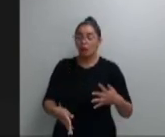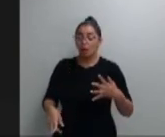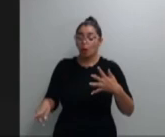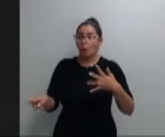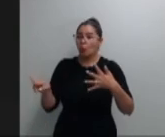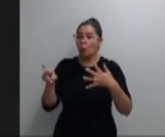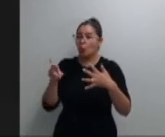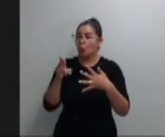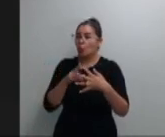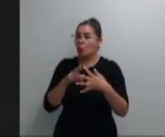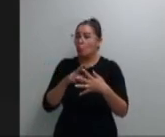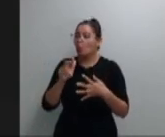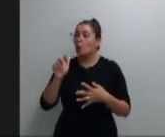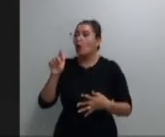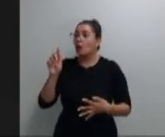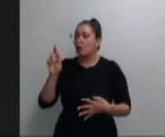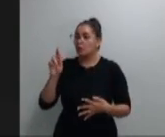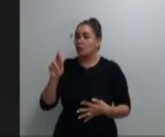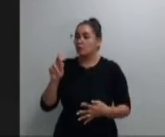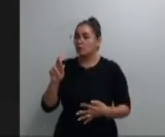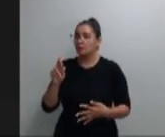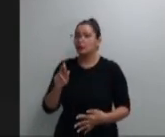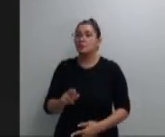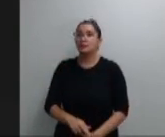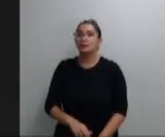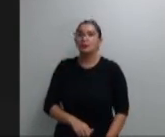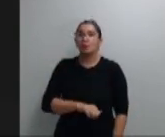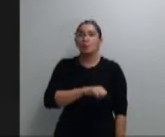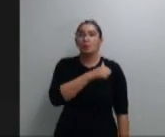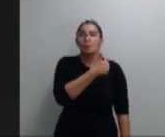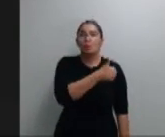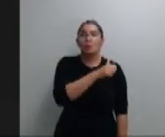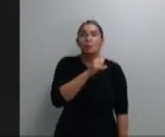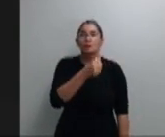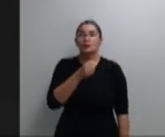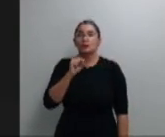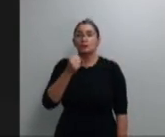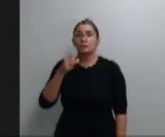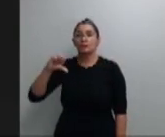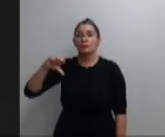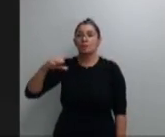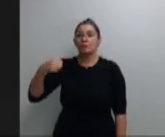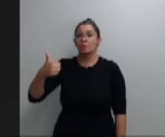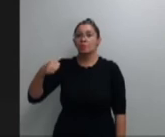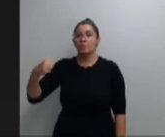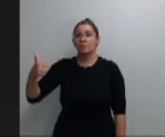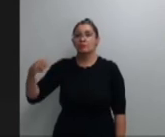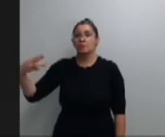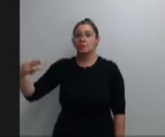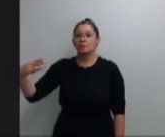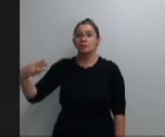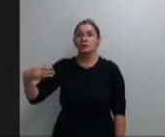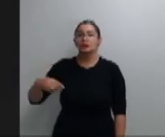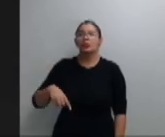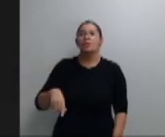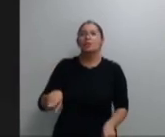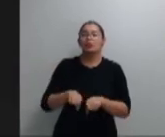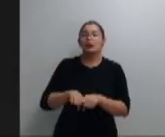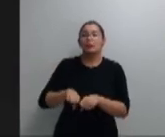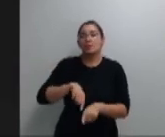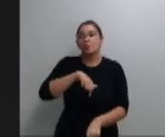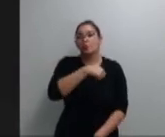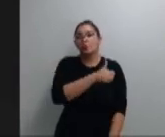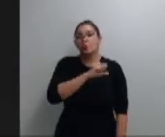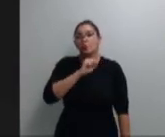.689.103 do Rio Grande do Norte e o recurso especial 1.837.603